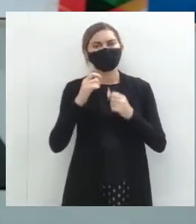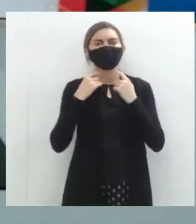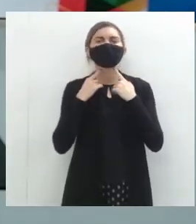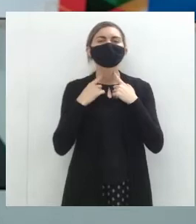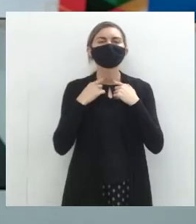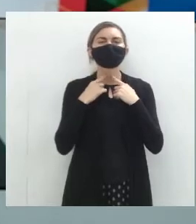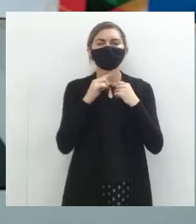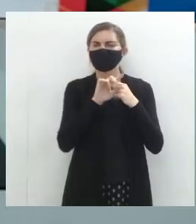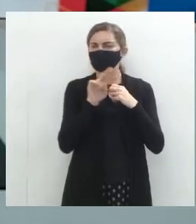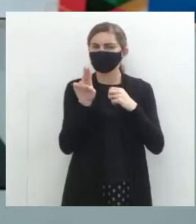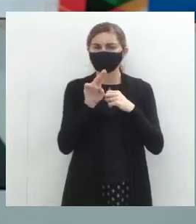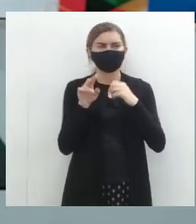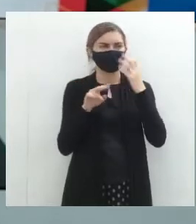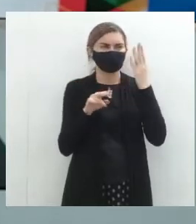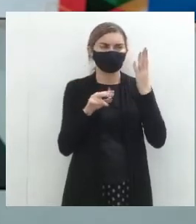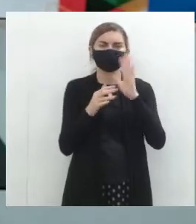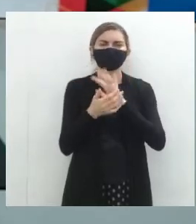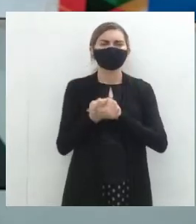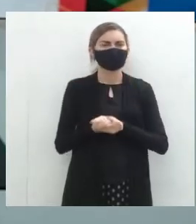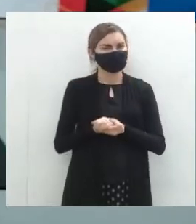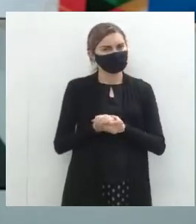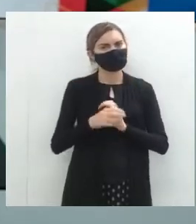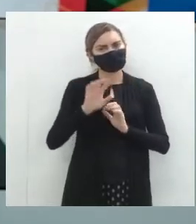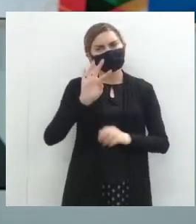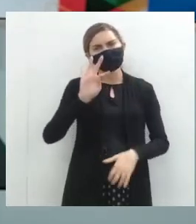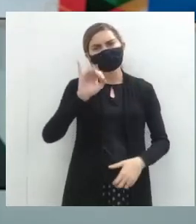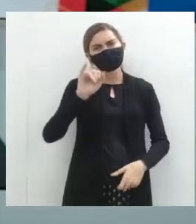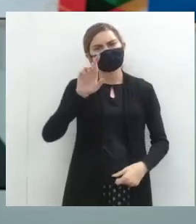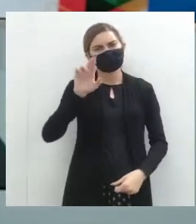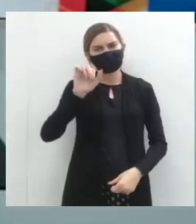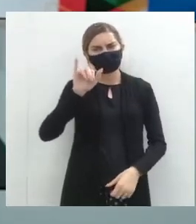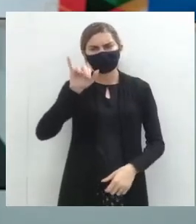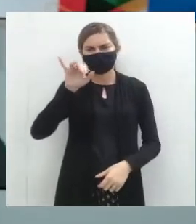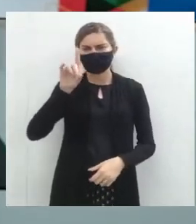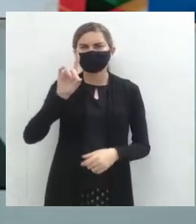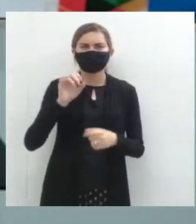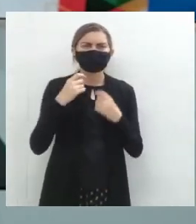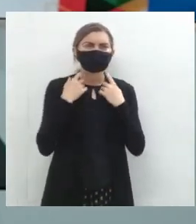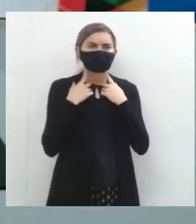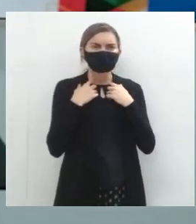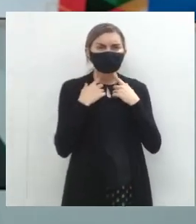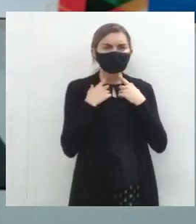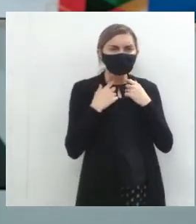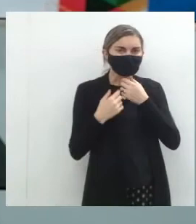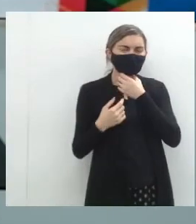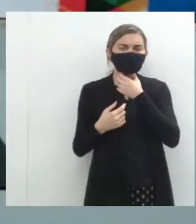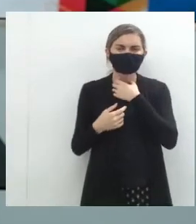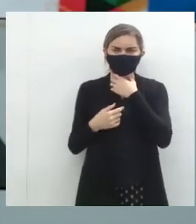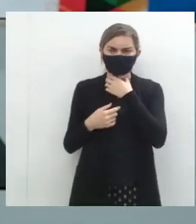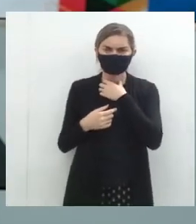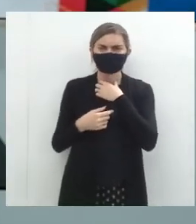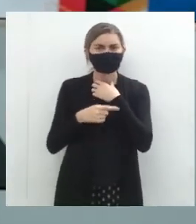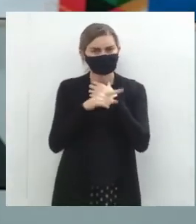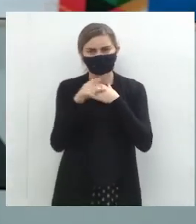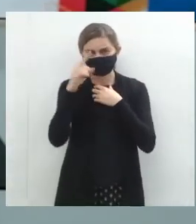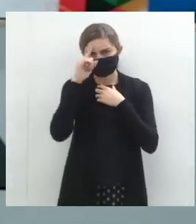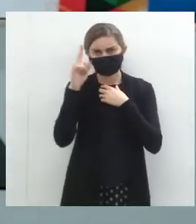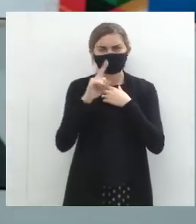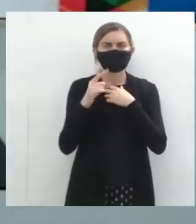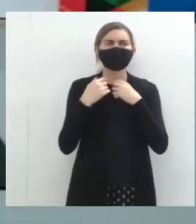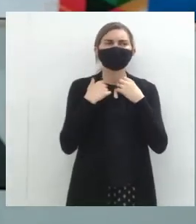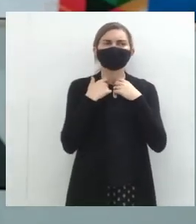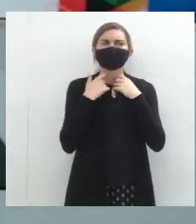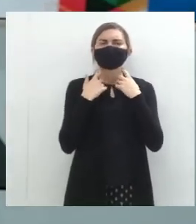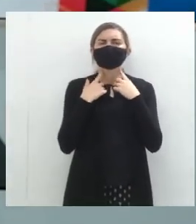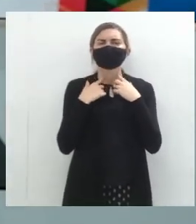Ó, eles vão fazer parte de uma glândula chamada de tireoide, que é uma glândulazinha que fica no pescoço. Para quem não sabe, aqui no